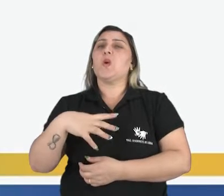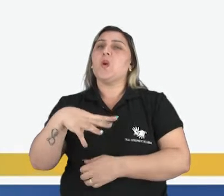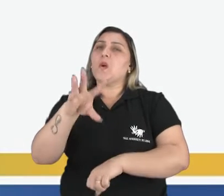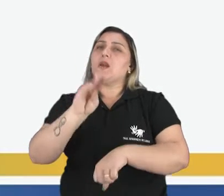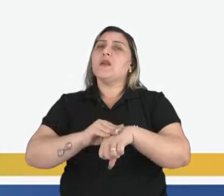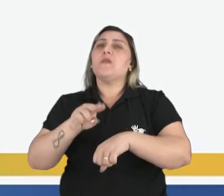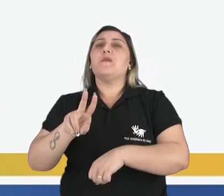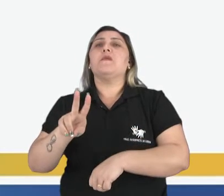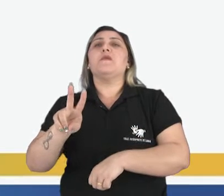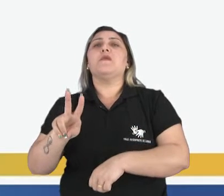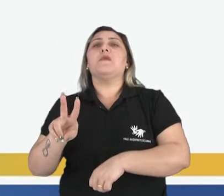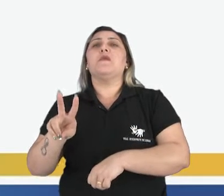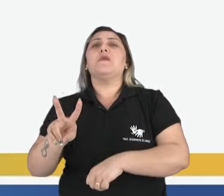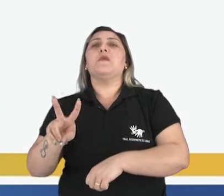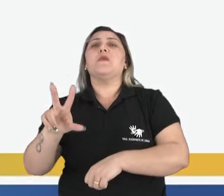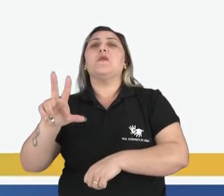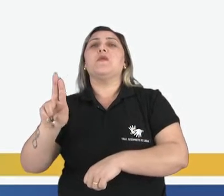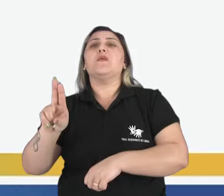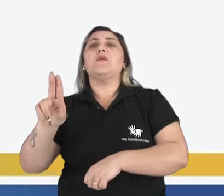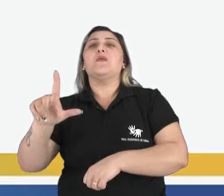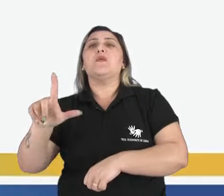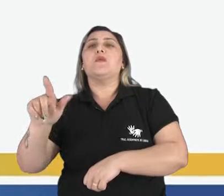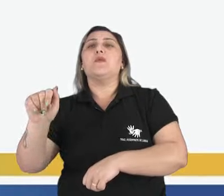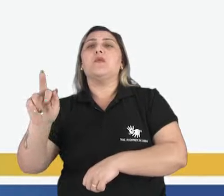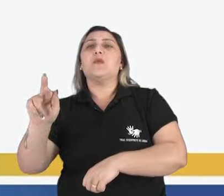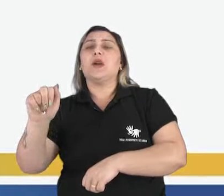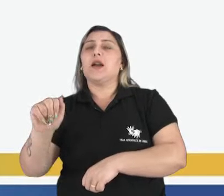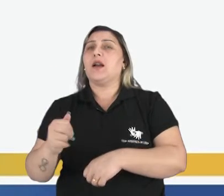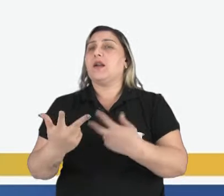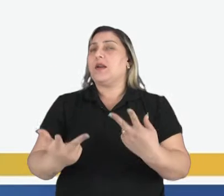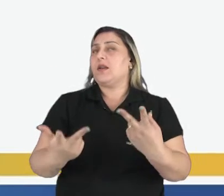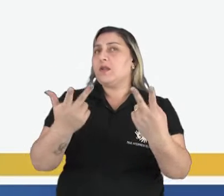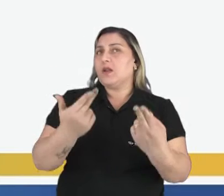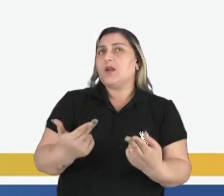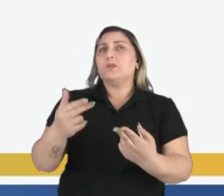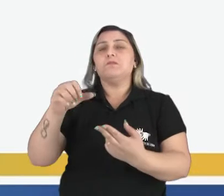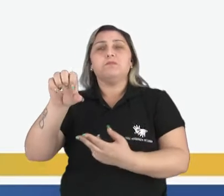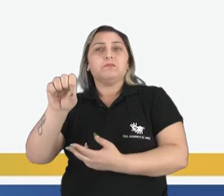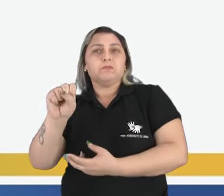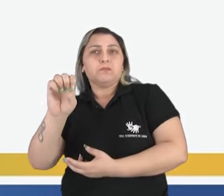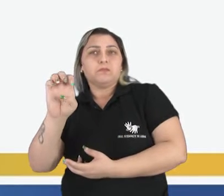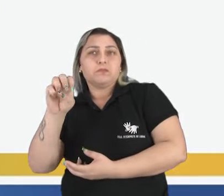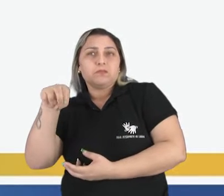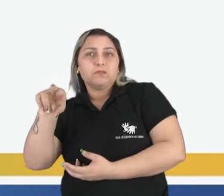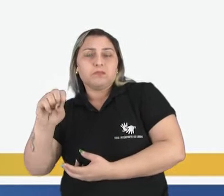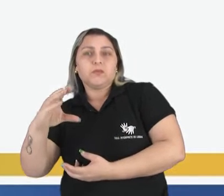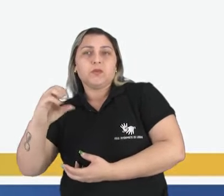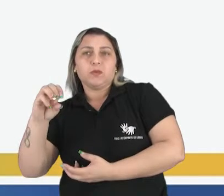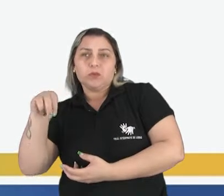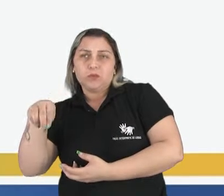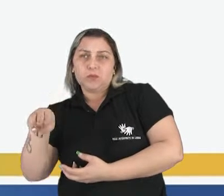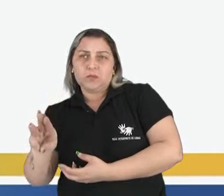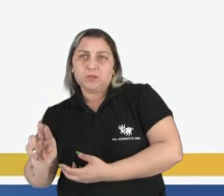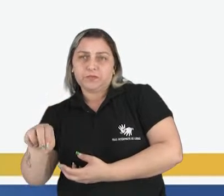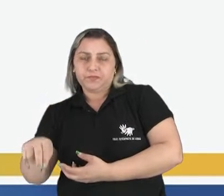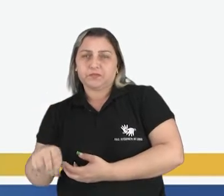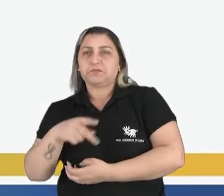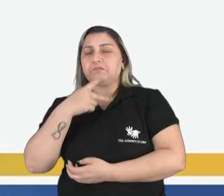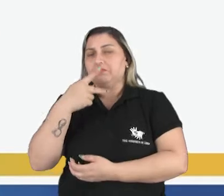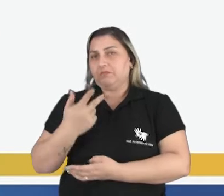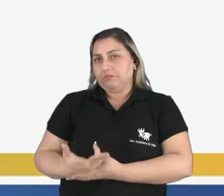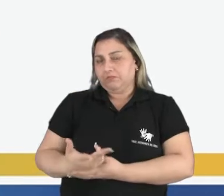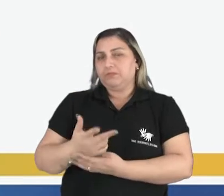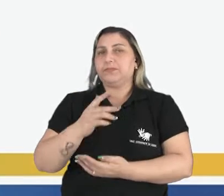esse conhecimento vulgar? É o mesmo conhecimento do senso comum, né? Que as pessoas banalizam, chamam de vulgar, mas é o